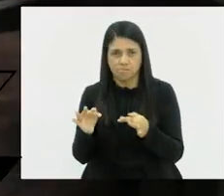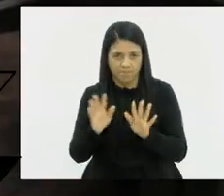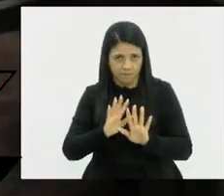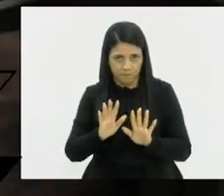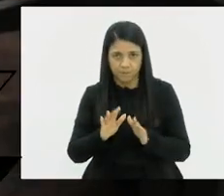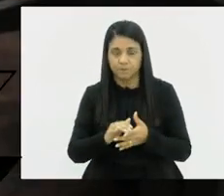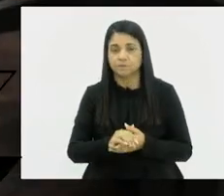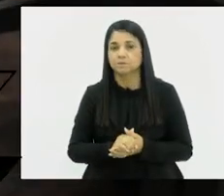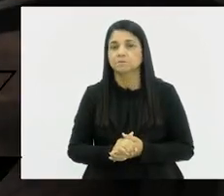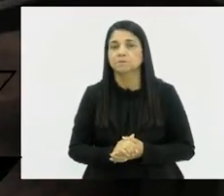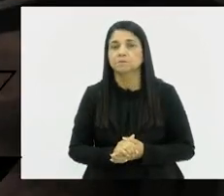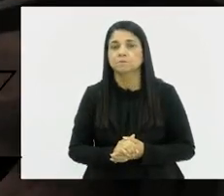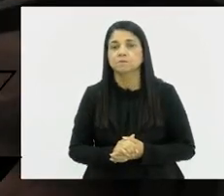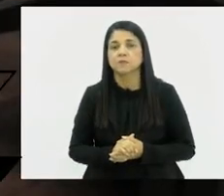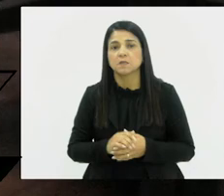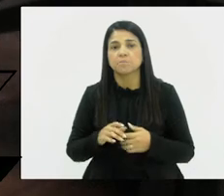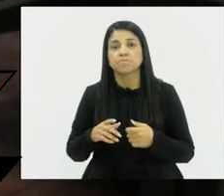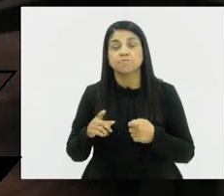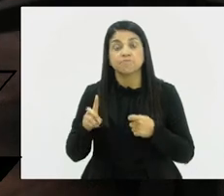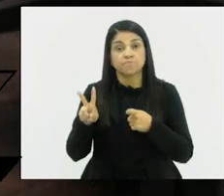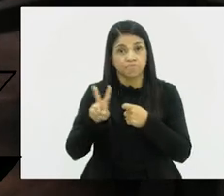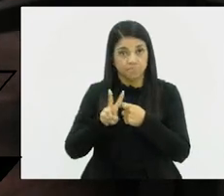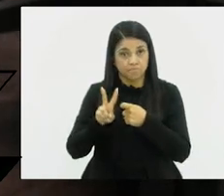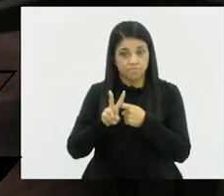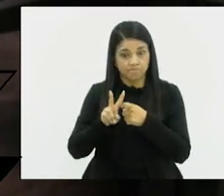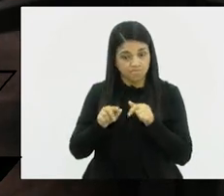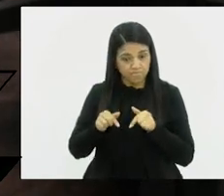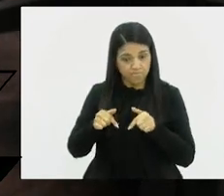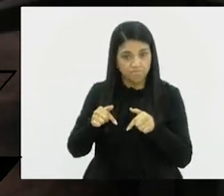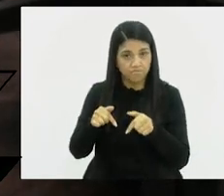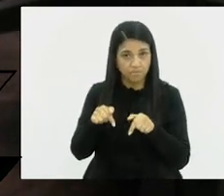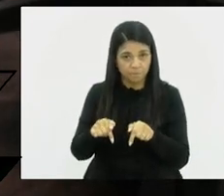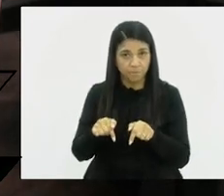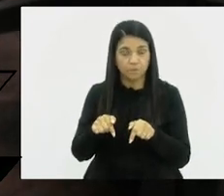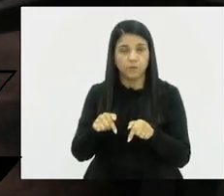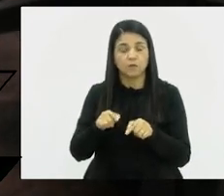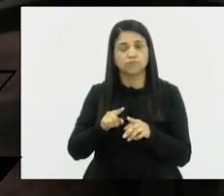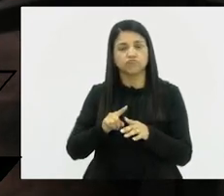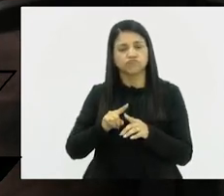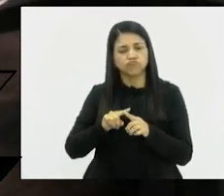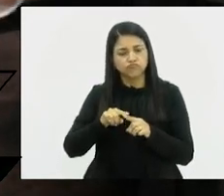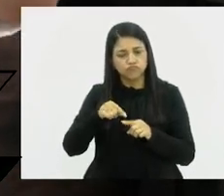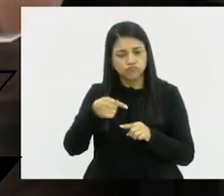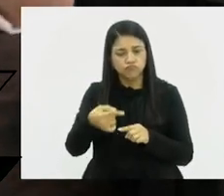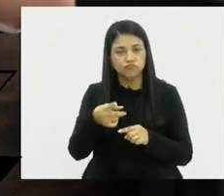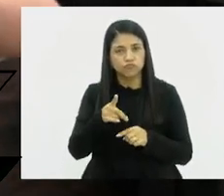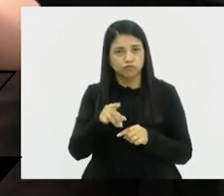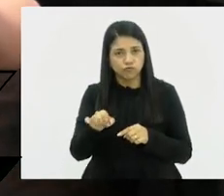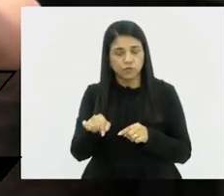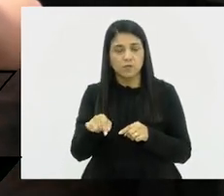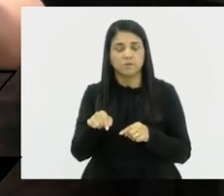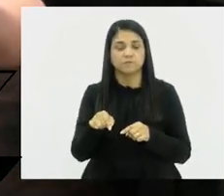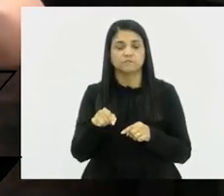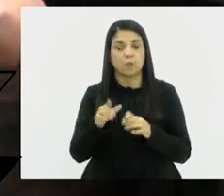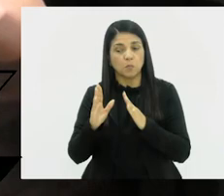deles. E, assim, no dia seguinte, fomos aos lares que acolheram os